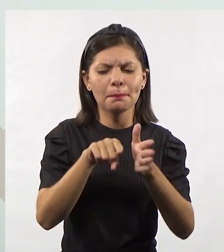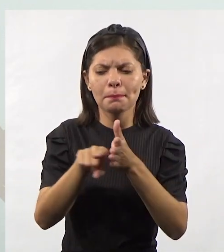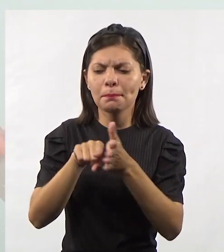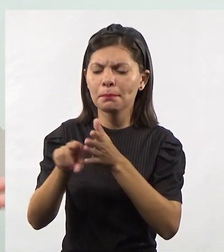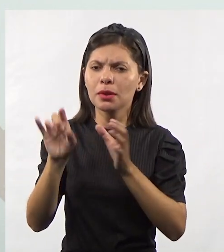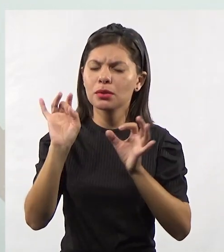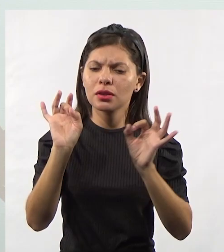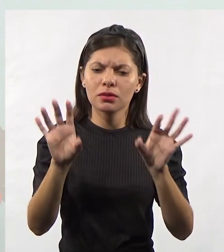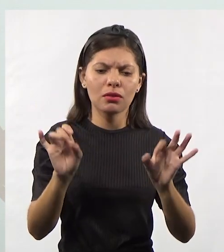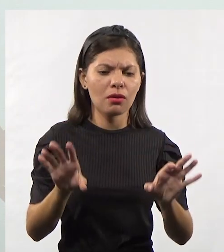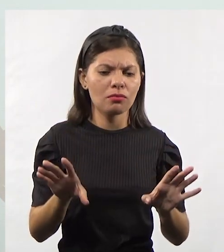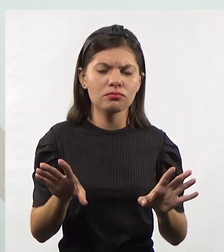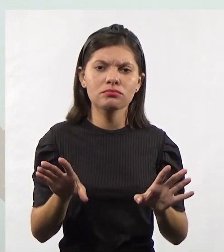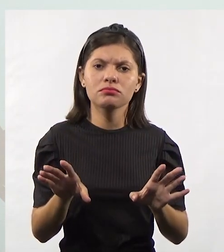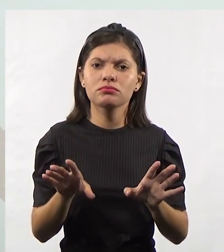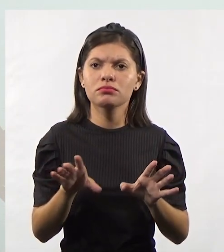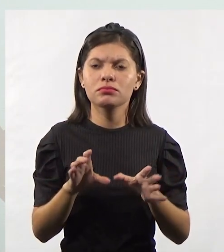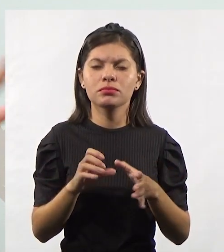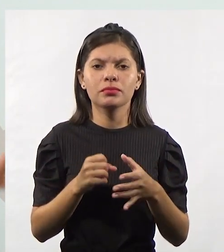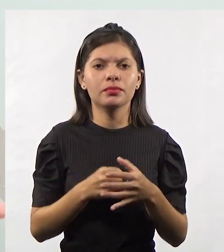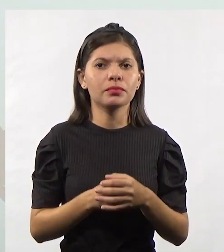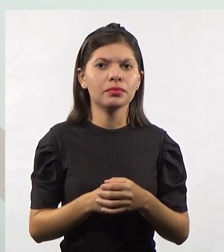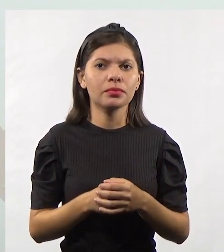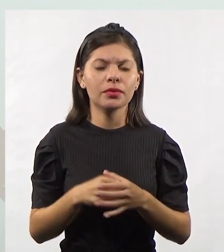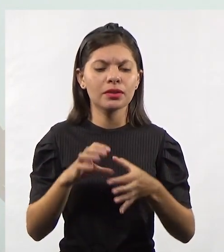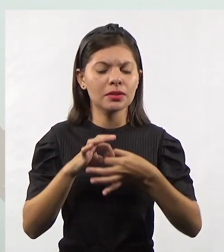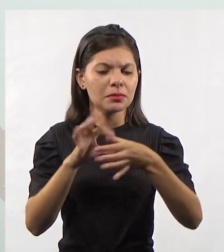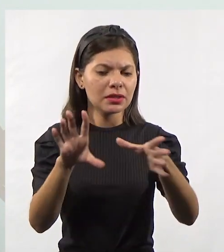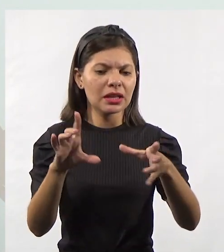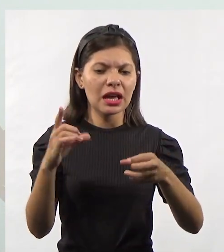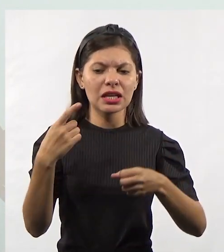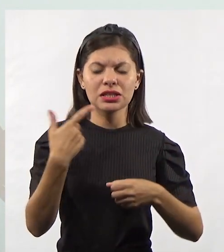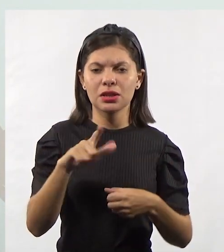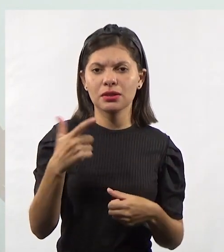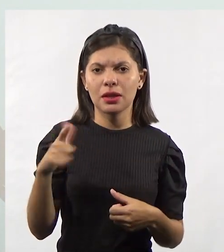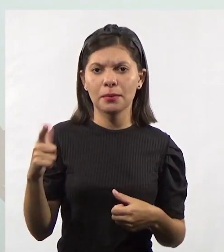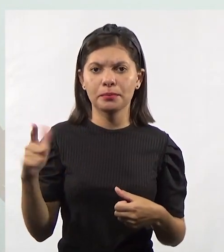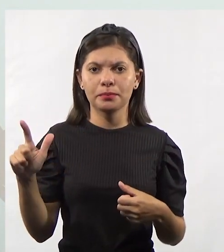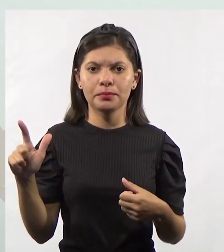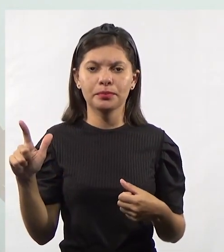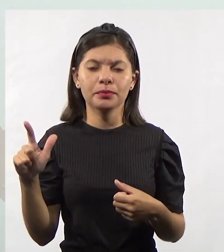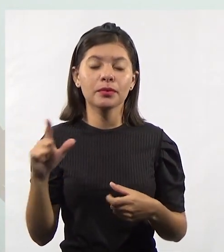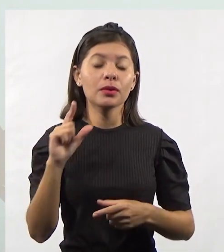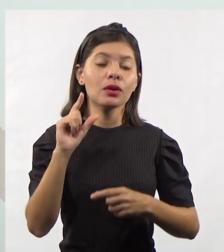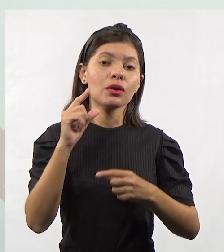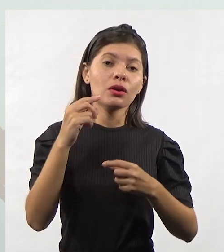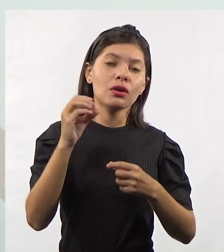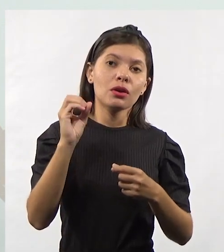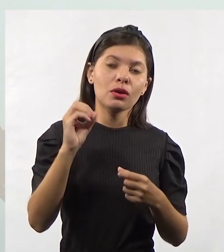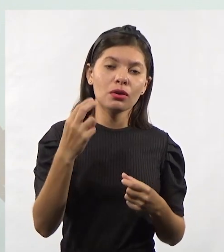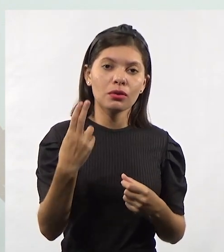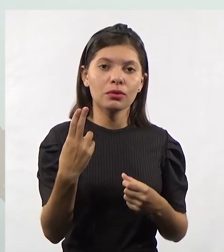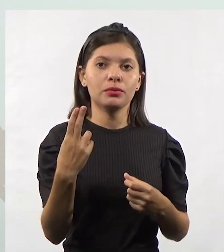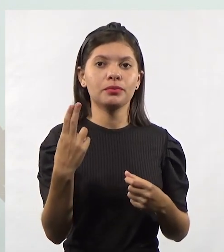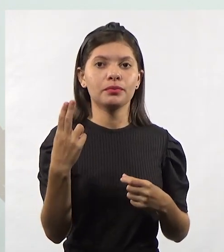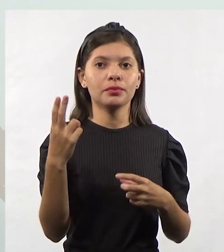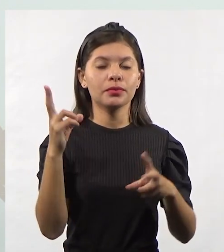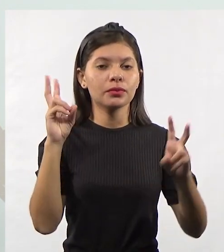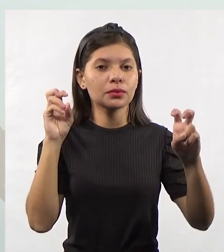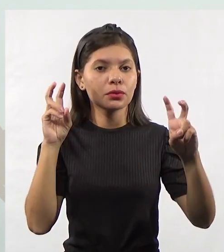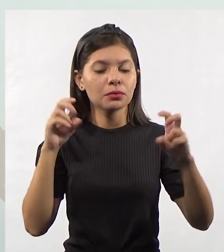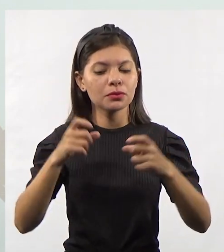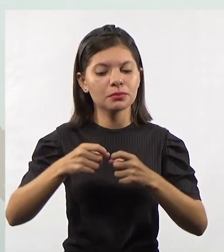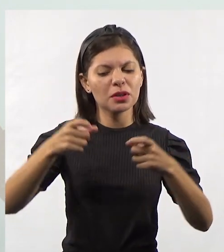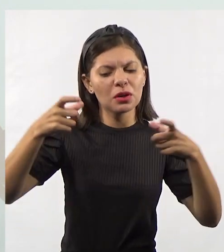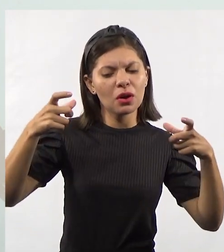e você não vai ter liberdade para fazer outras perguntas ou sem estruturada que são esses tópicos maiores então por